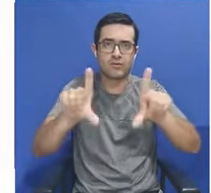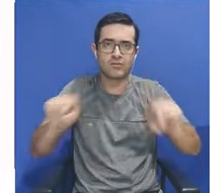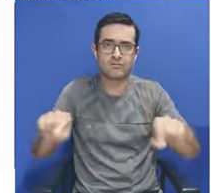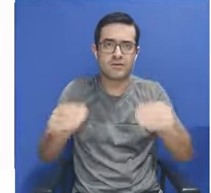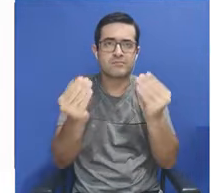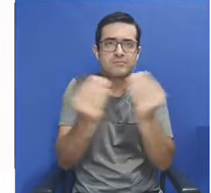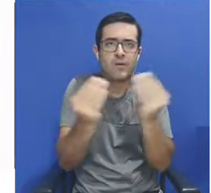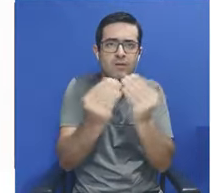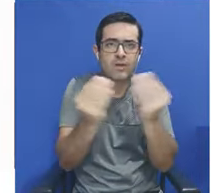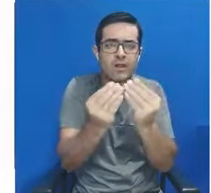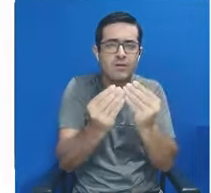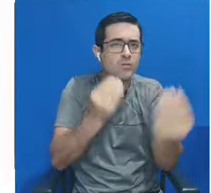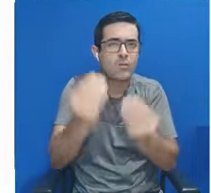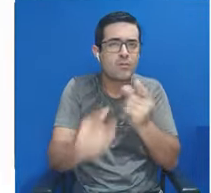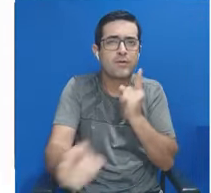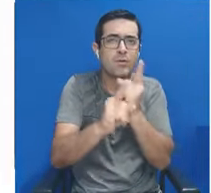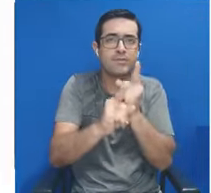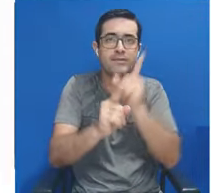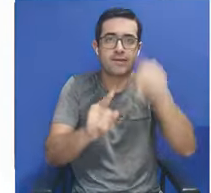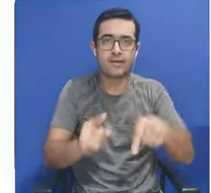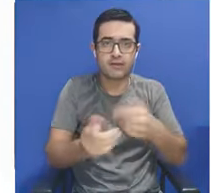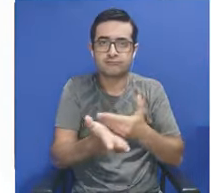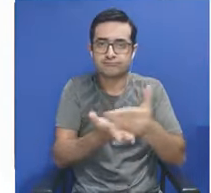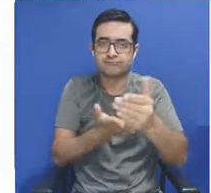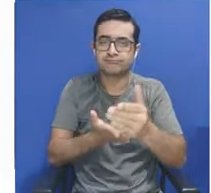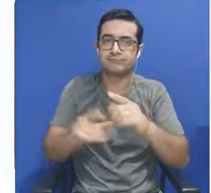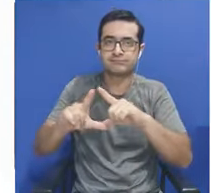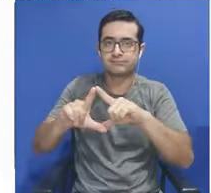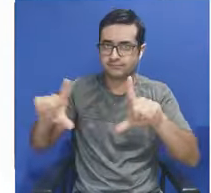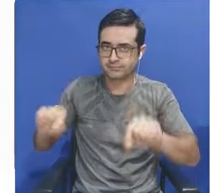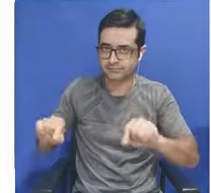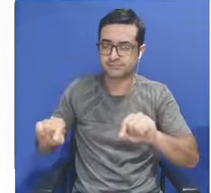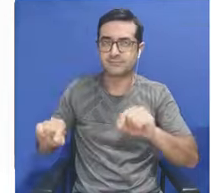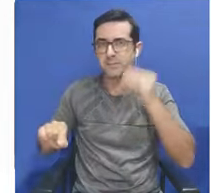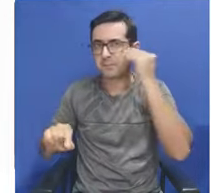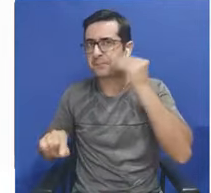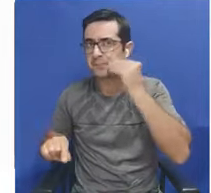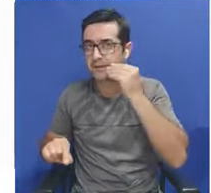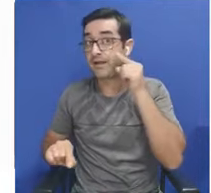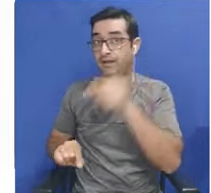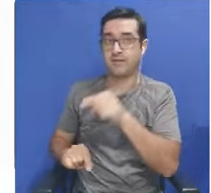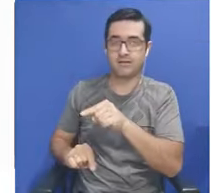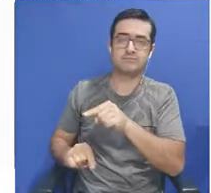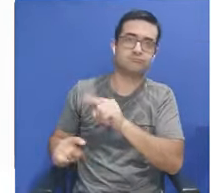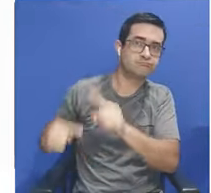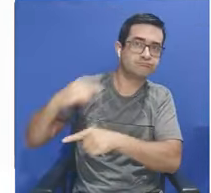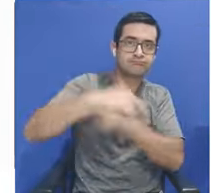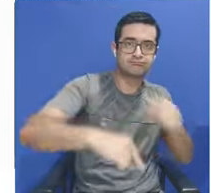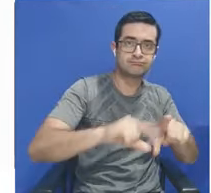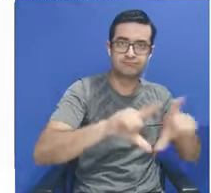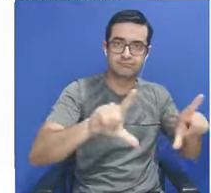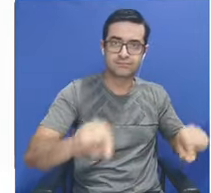fórmula empírica? Então, olhem só, a vitamina C apresenta a fórmula empírica